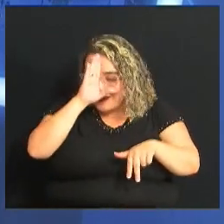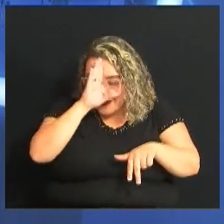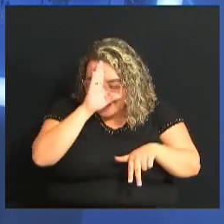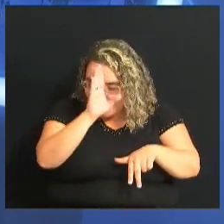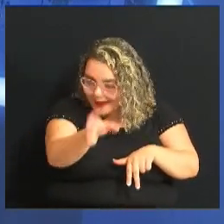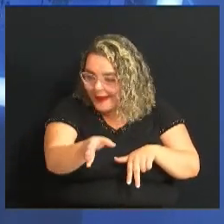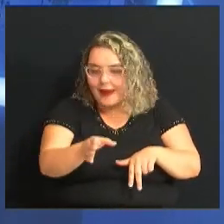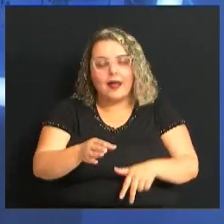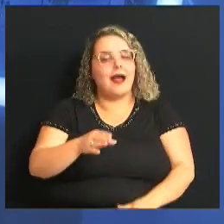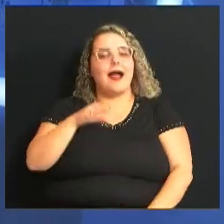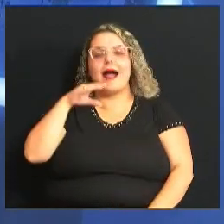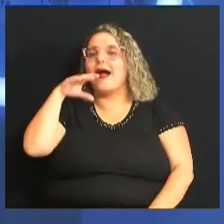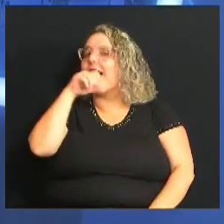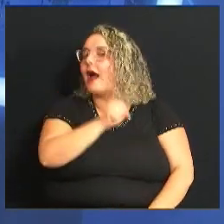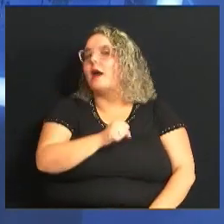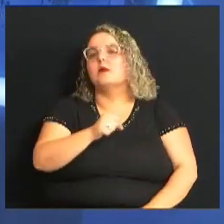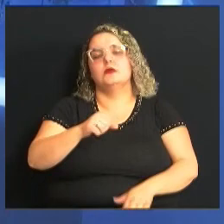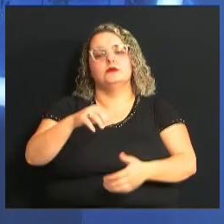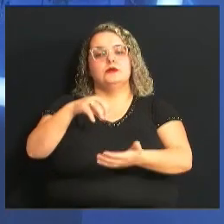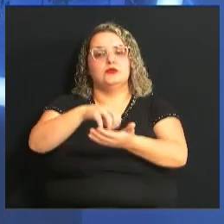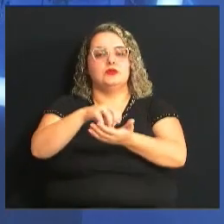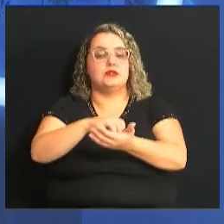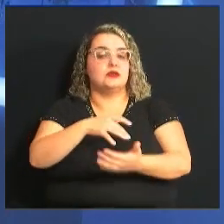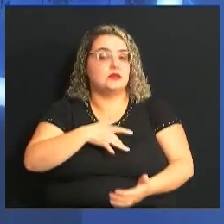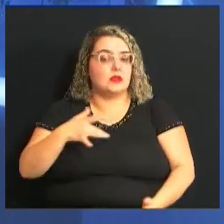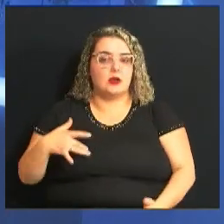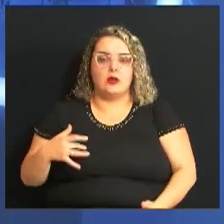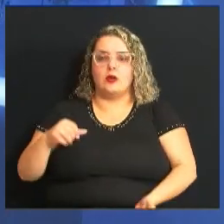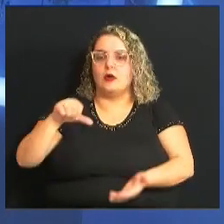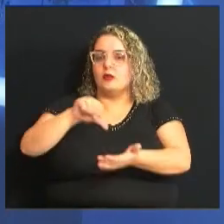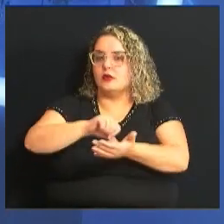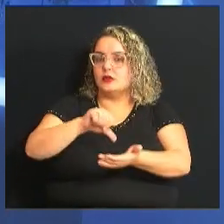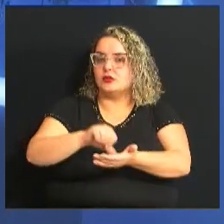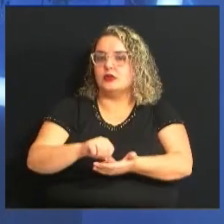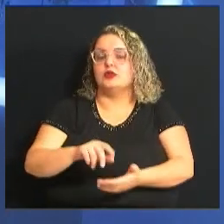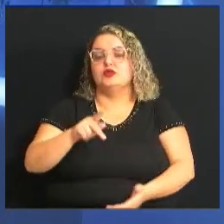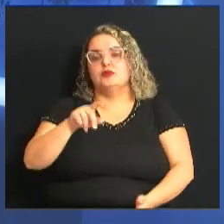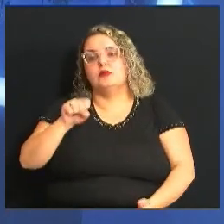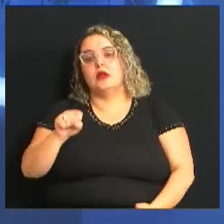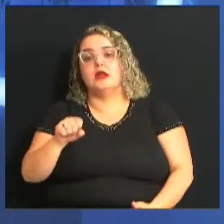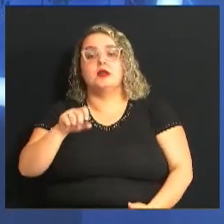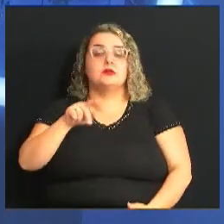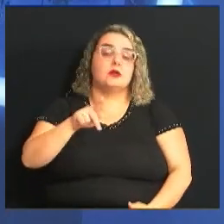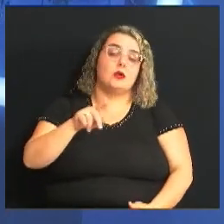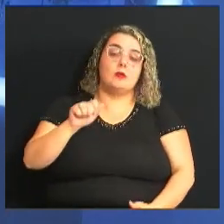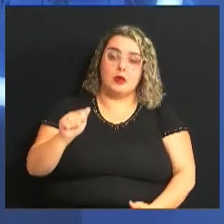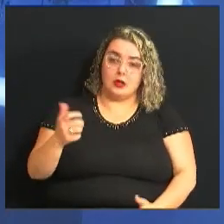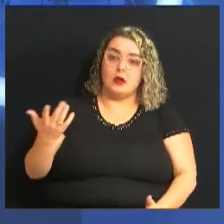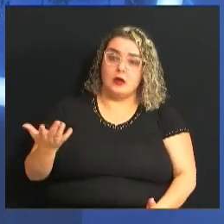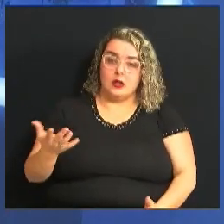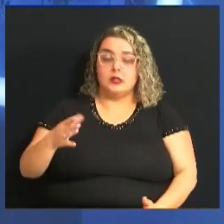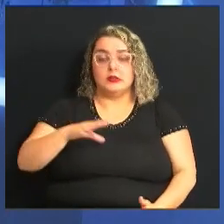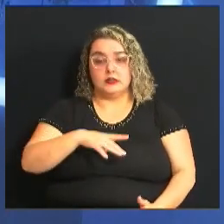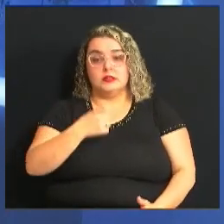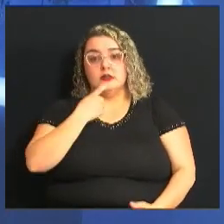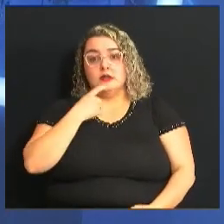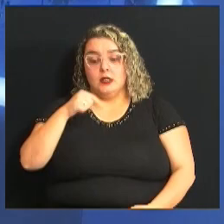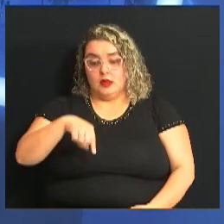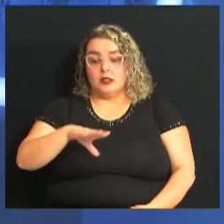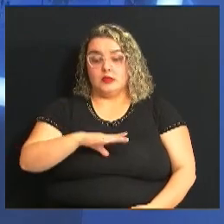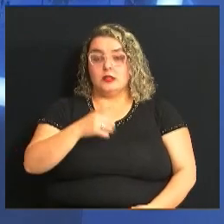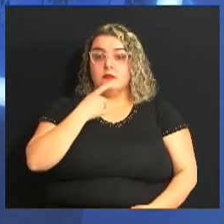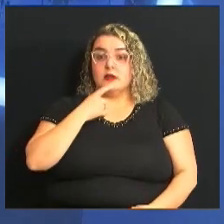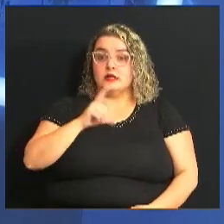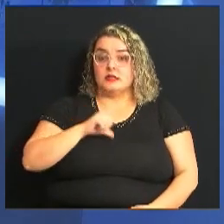um centro de saúde, a uma unidade de pronto atendimento ou em pronto-socorros da cidade. Além também, aqui em Campinas, nós temos